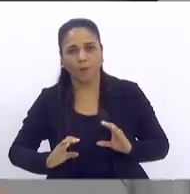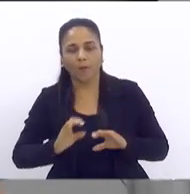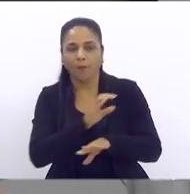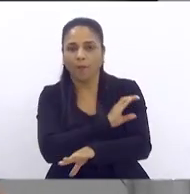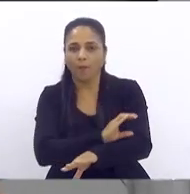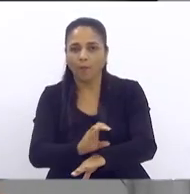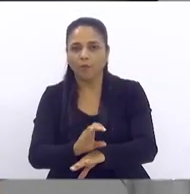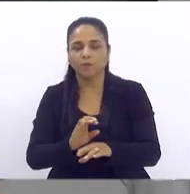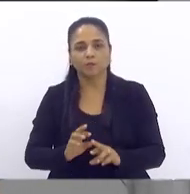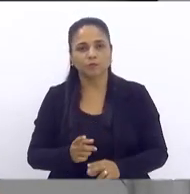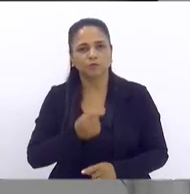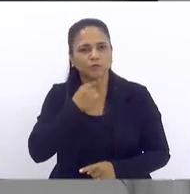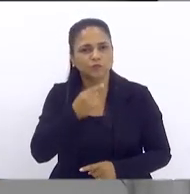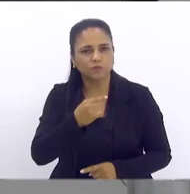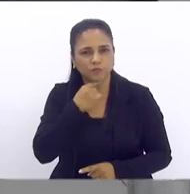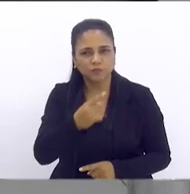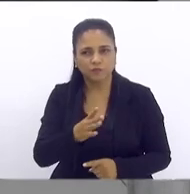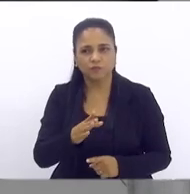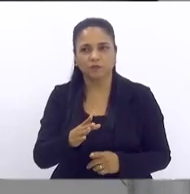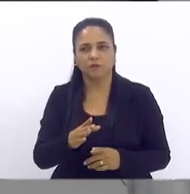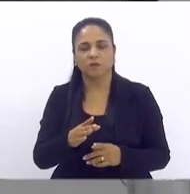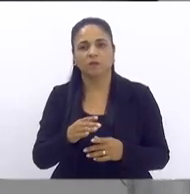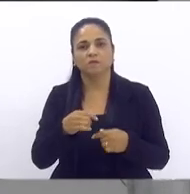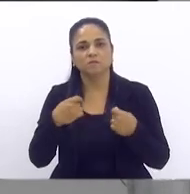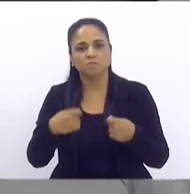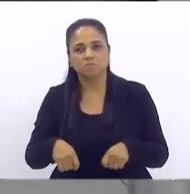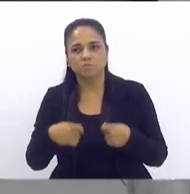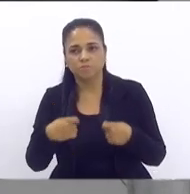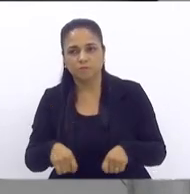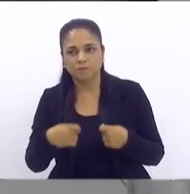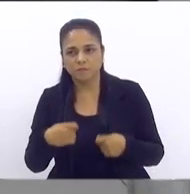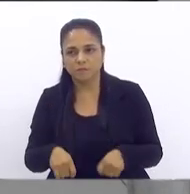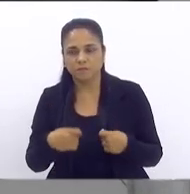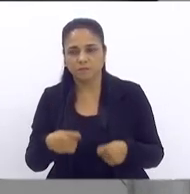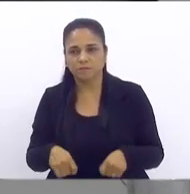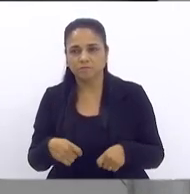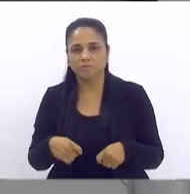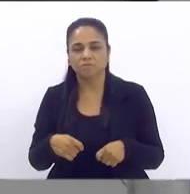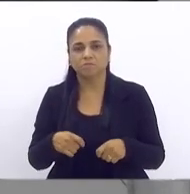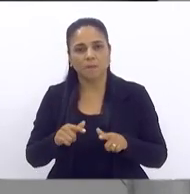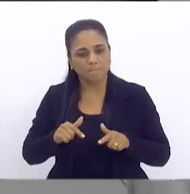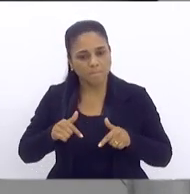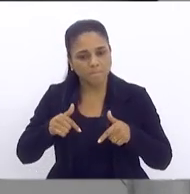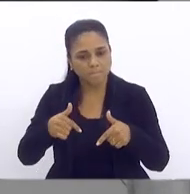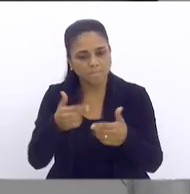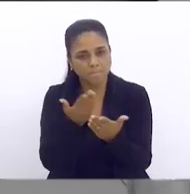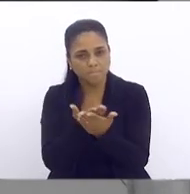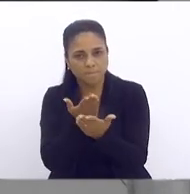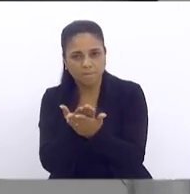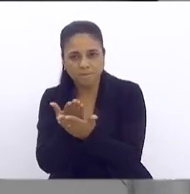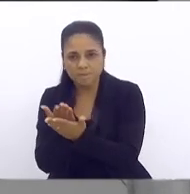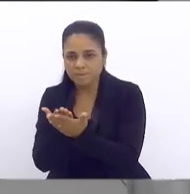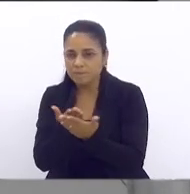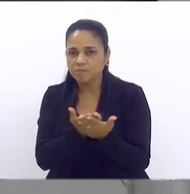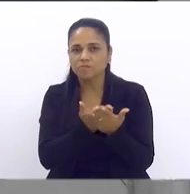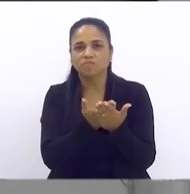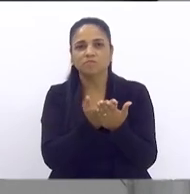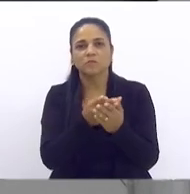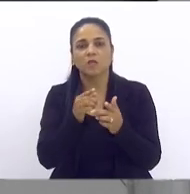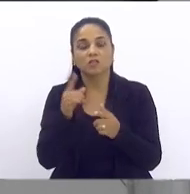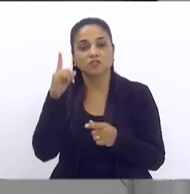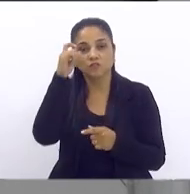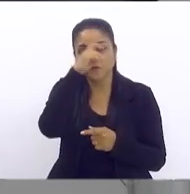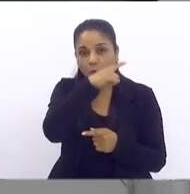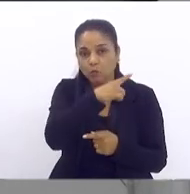primeiro ponto a gente se debruçar é tentar dificultar mais é